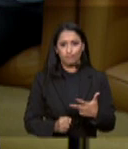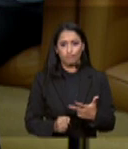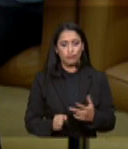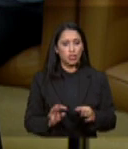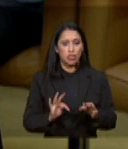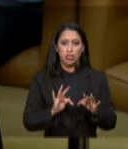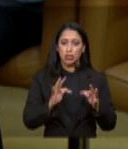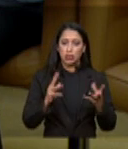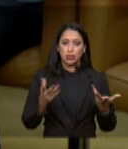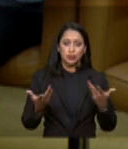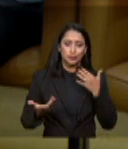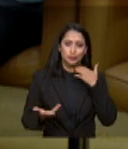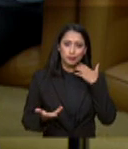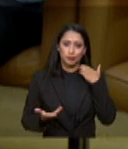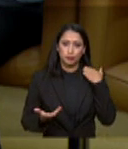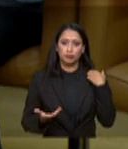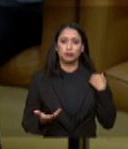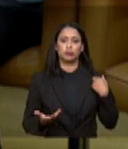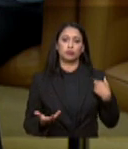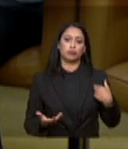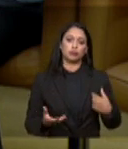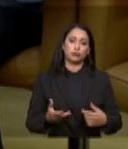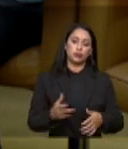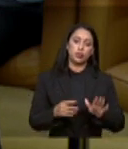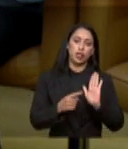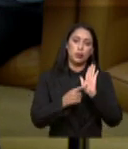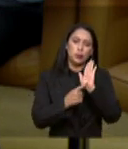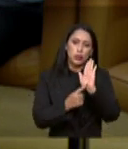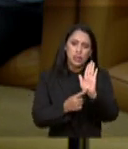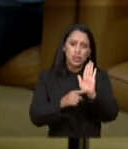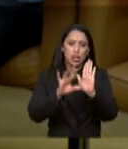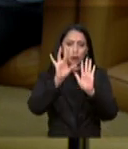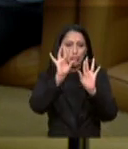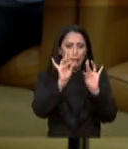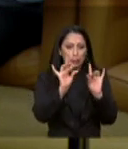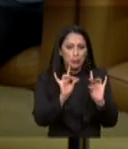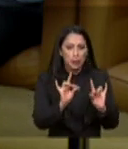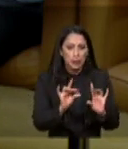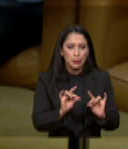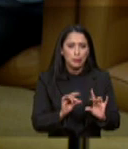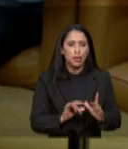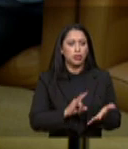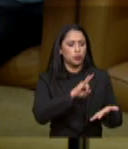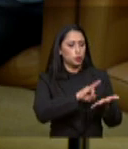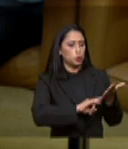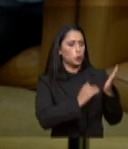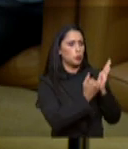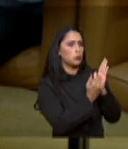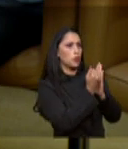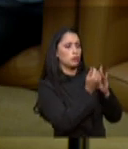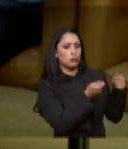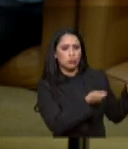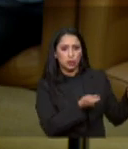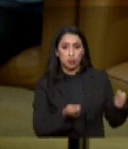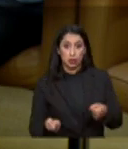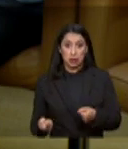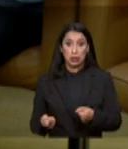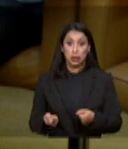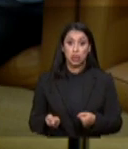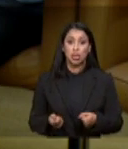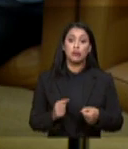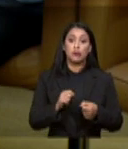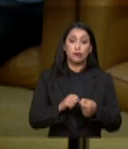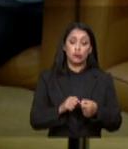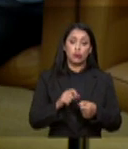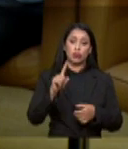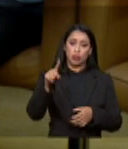completamente detalhado e está demonstrado analiticamente na petição inicial e foram depois